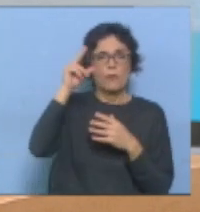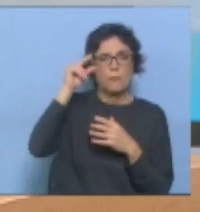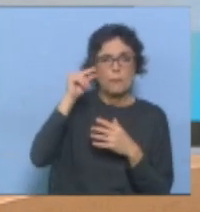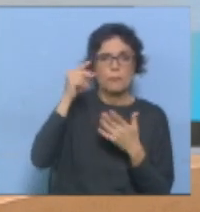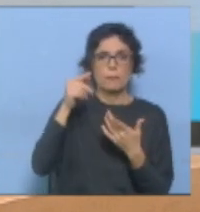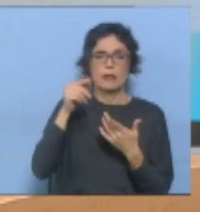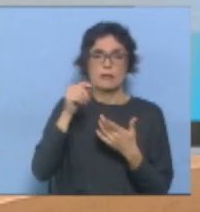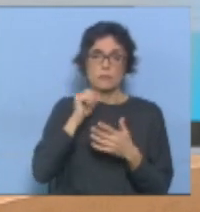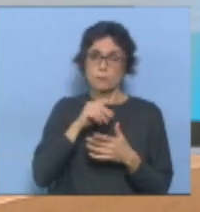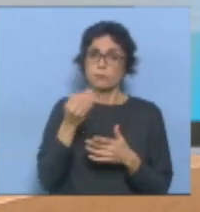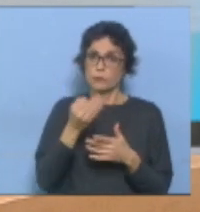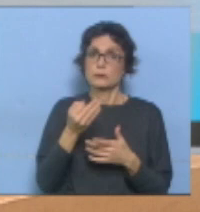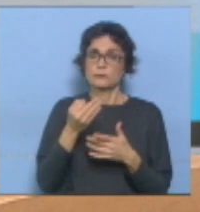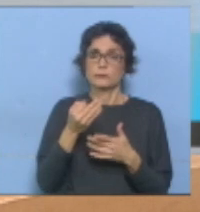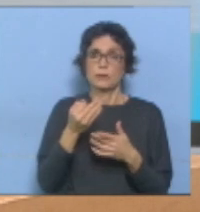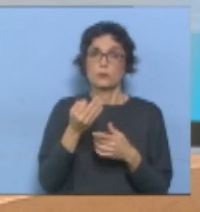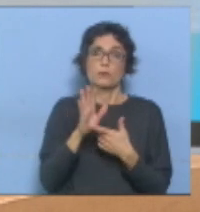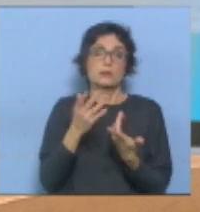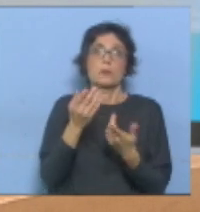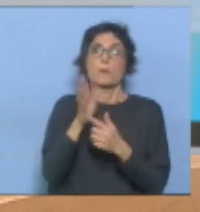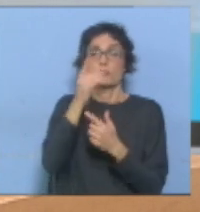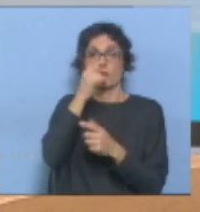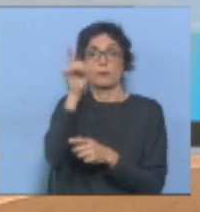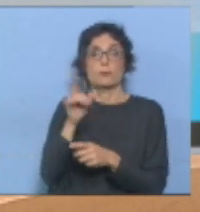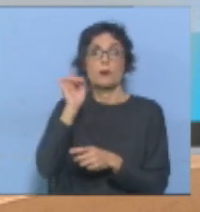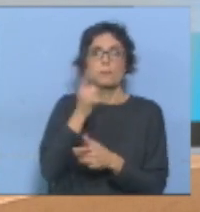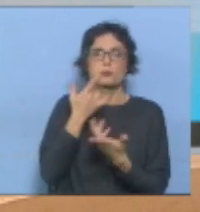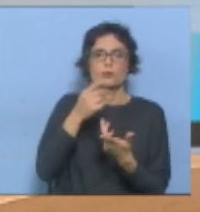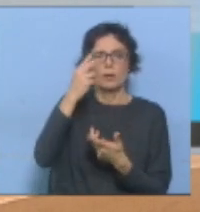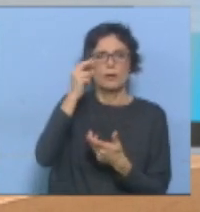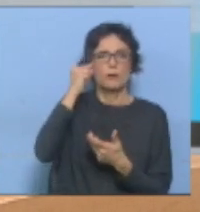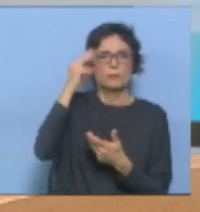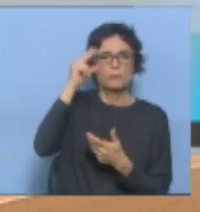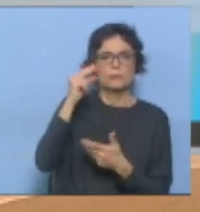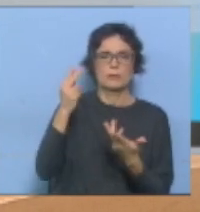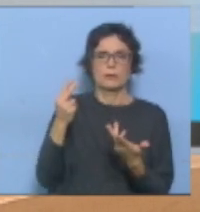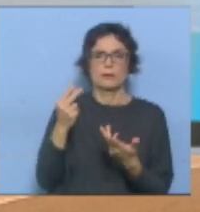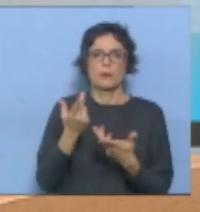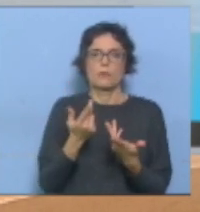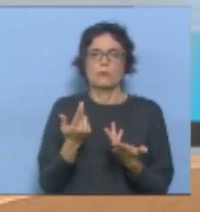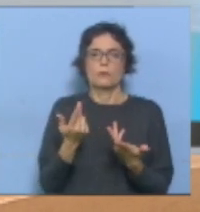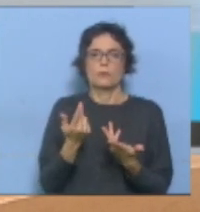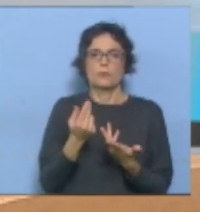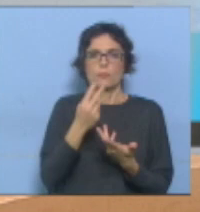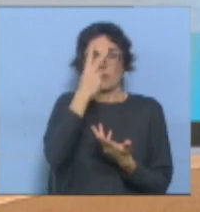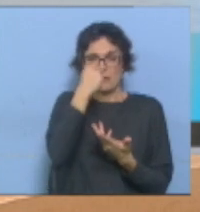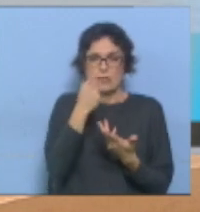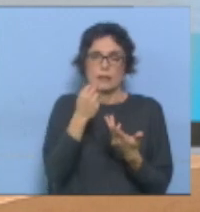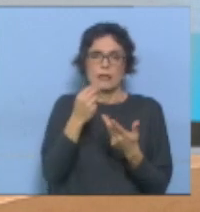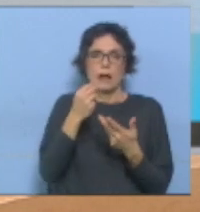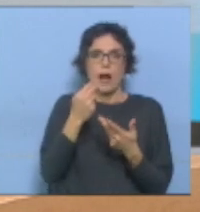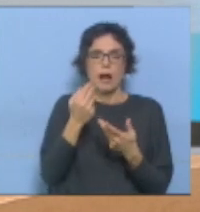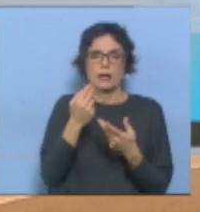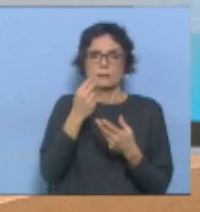com baixa visão. A maioria das pessoas tem baixa visão, não é cega. E, portanto, é sempre um